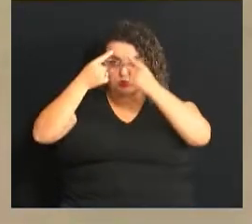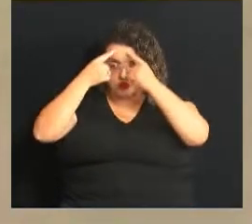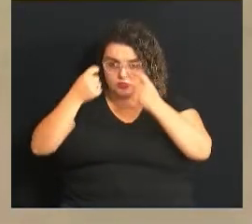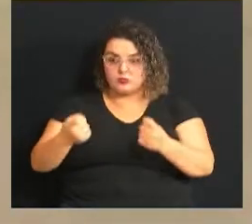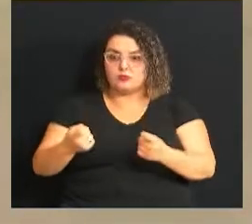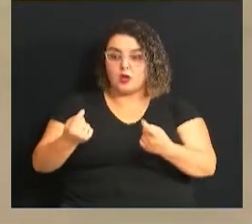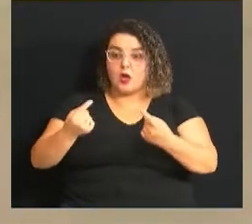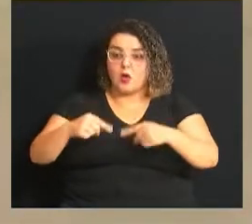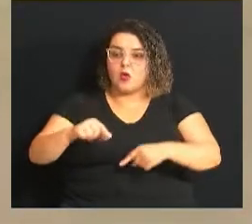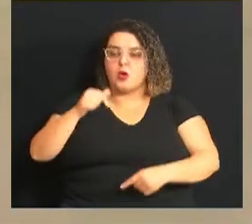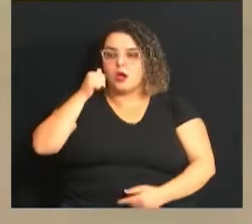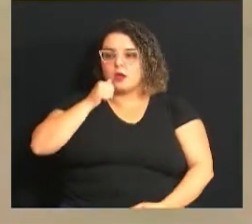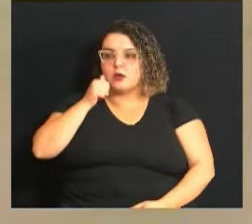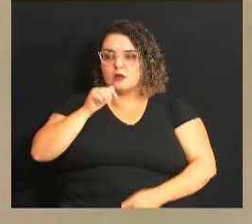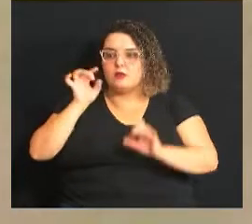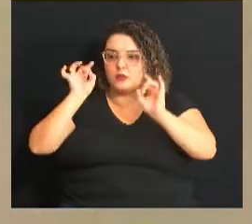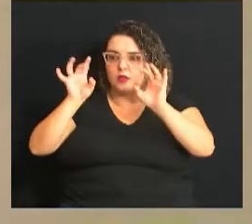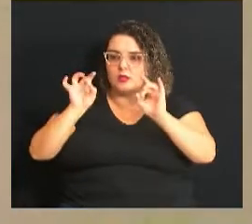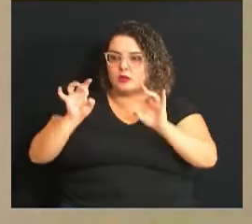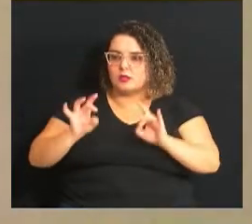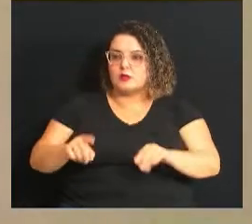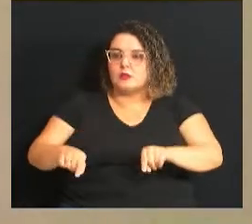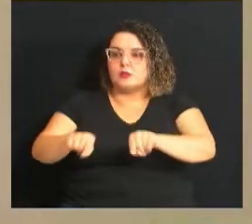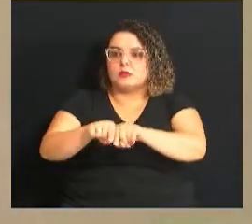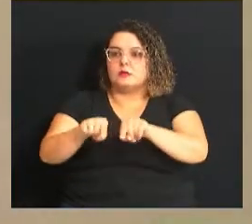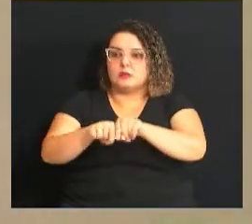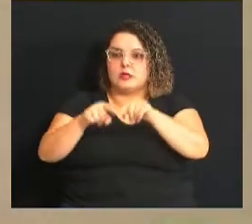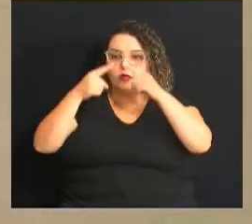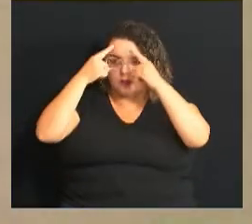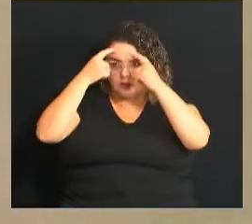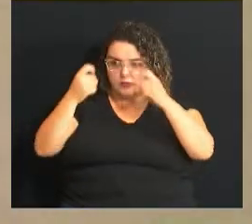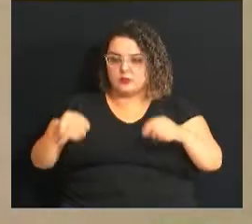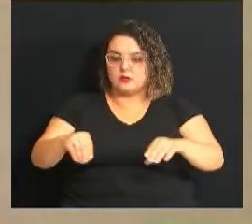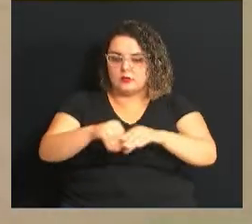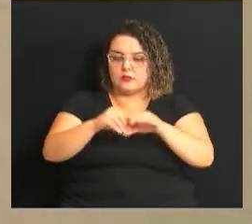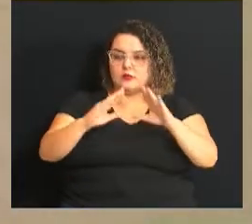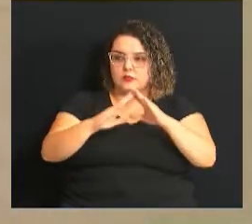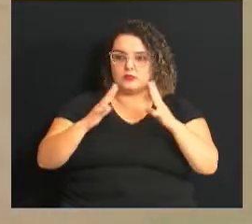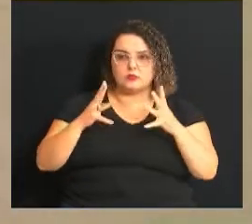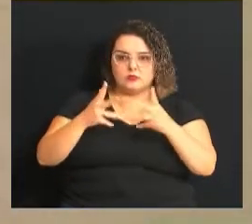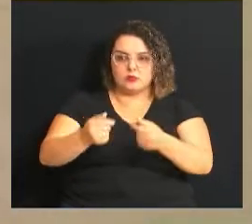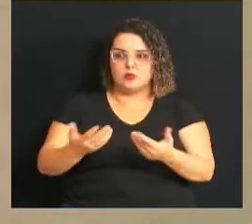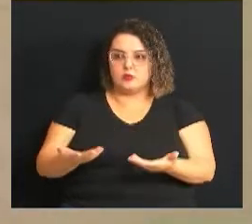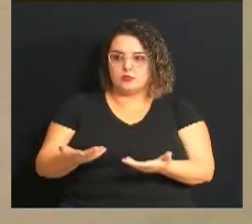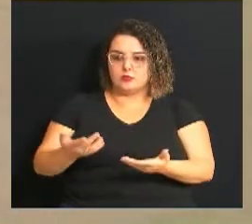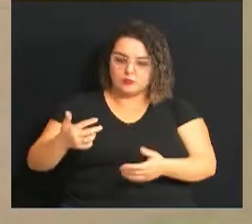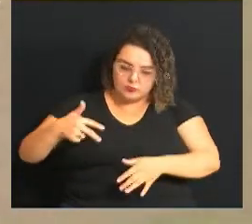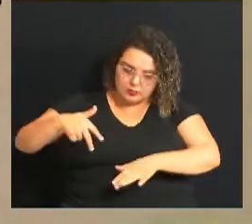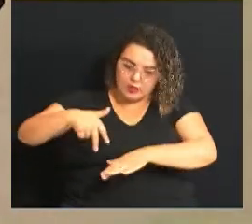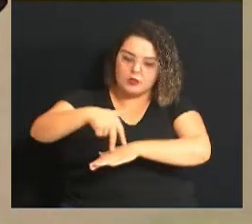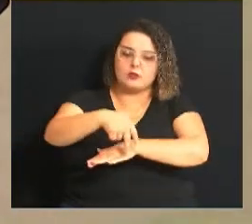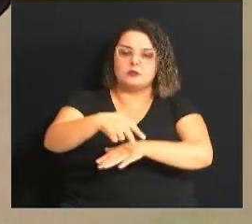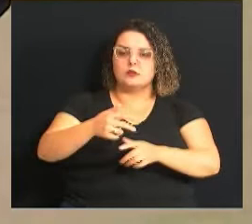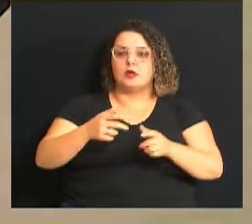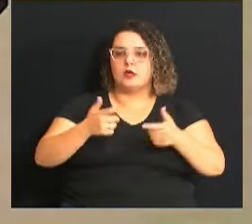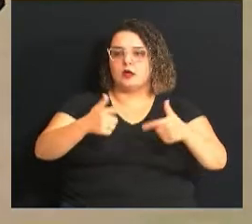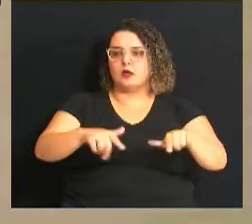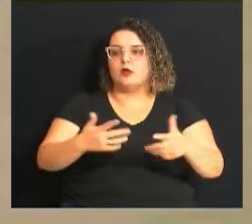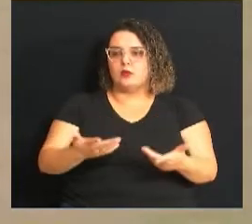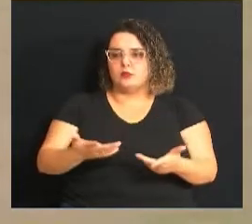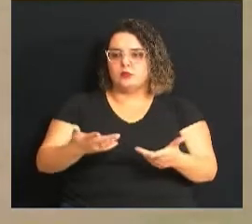contra a mulher especificamente, como nos casos de violência doméstica de maneira geral. Nós nos dirigimos até o local e